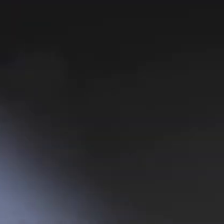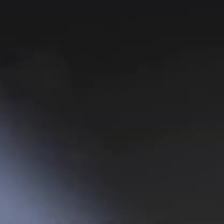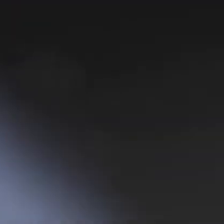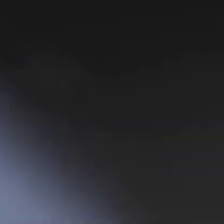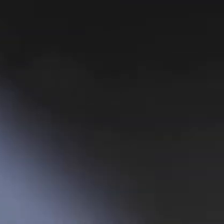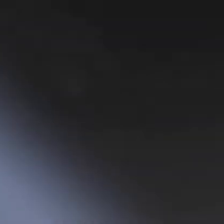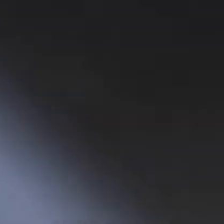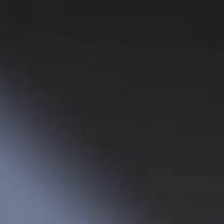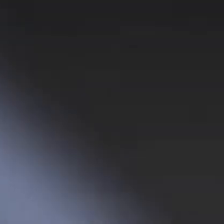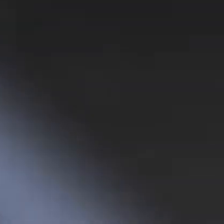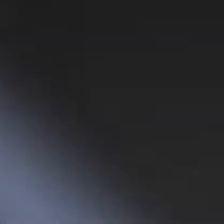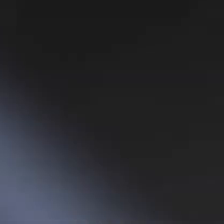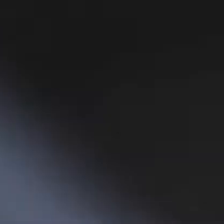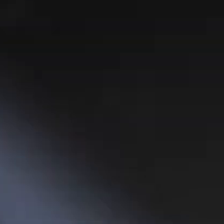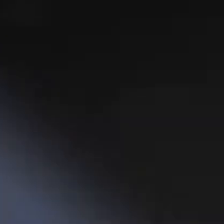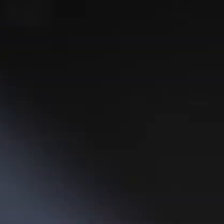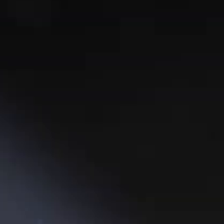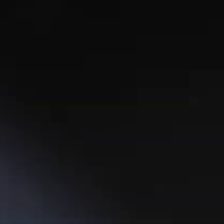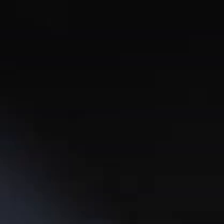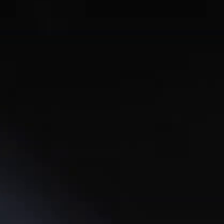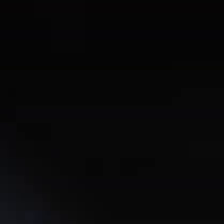Reinaldo Azambuja.